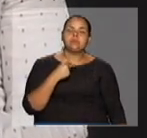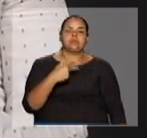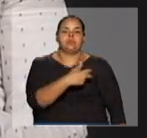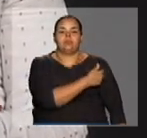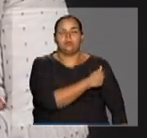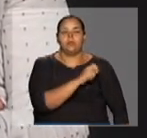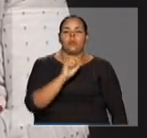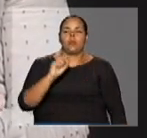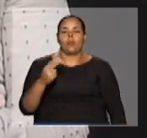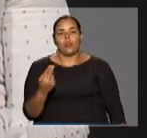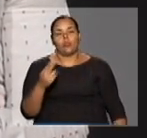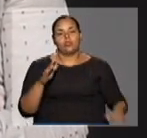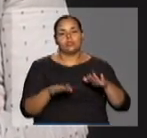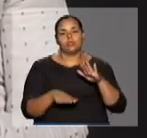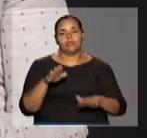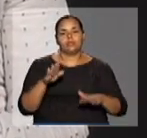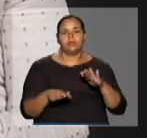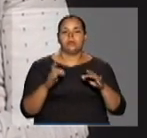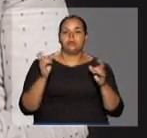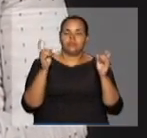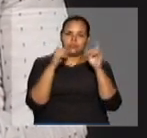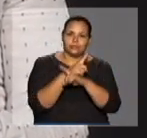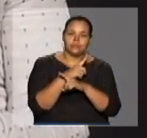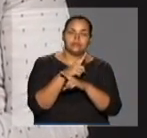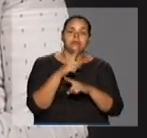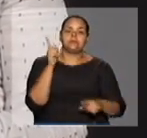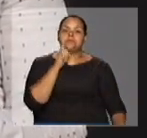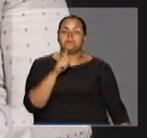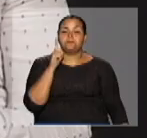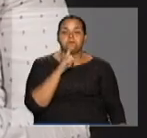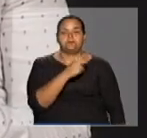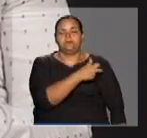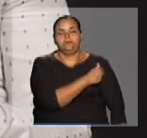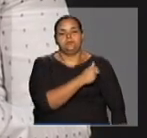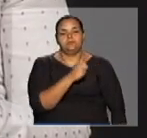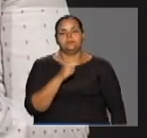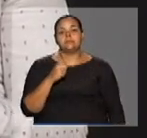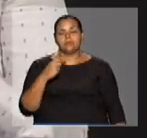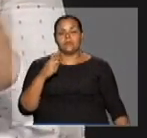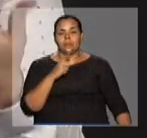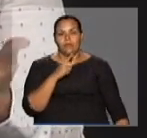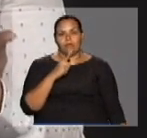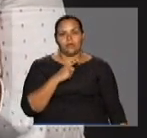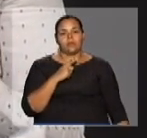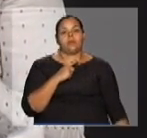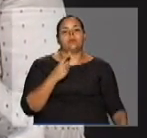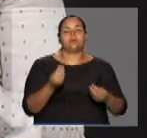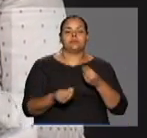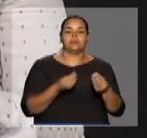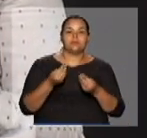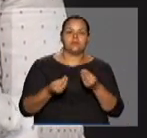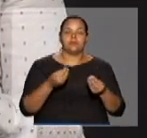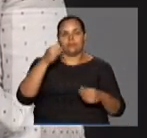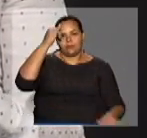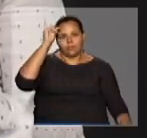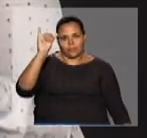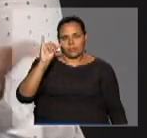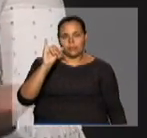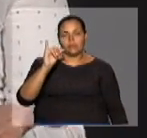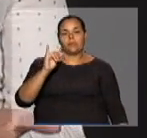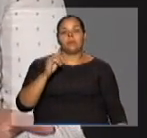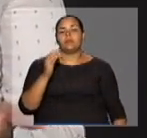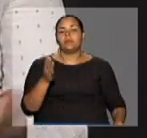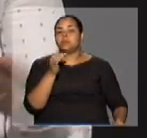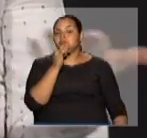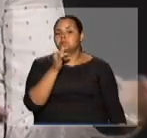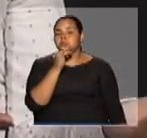se vacinar ou que talvez estejam com dificuldade de se vacinar logo, existe alguma forma de se prevenir? A